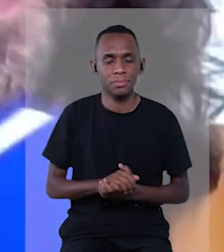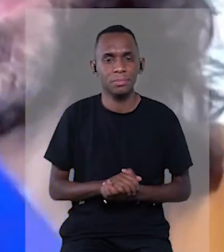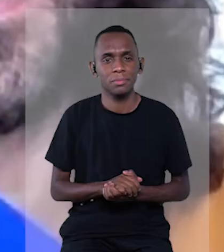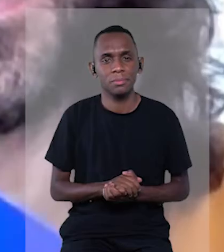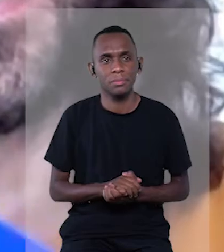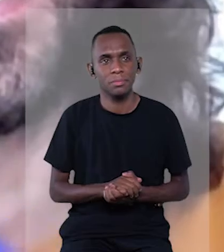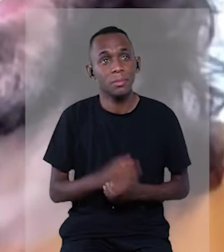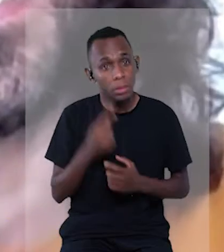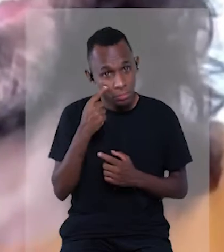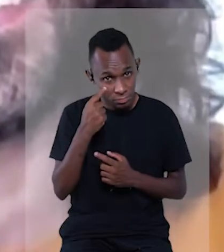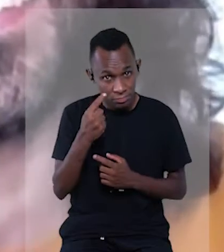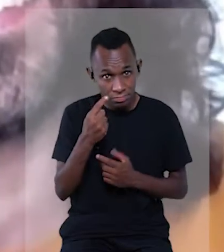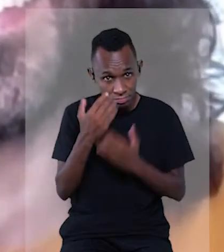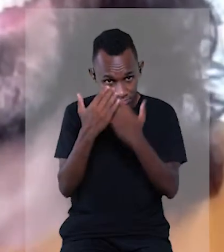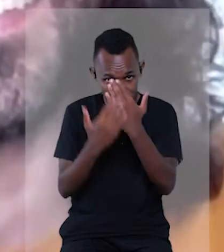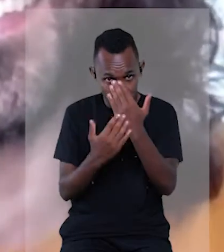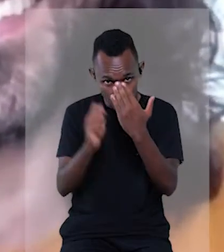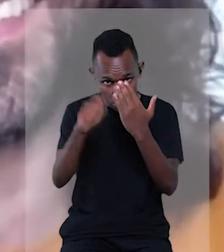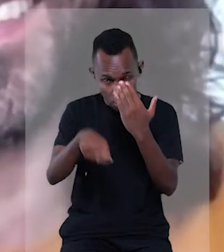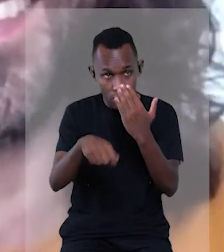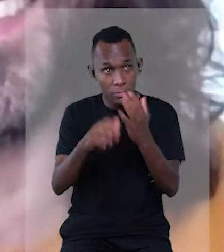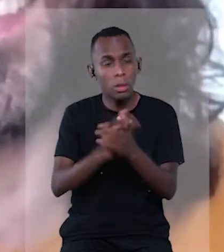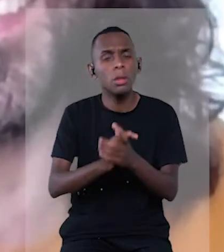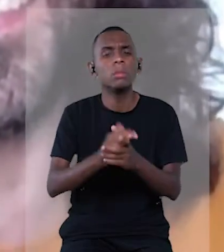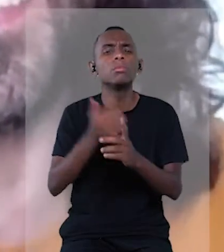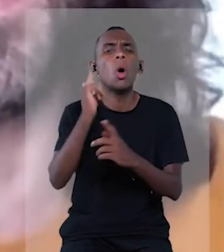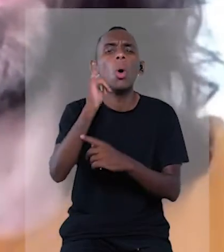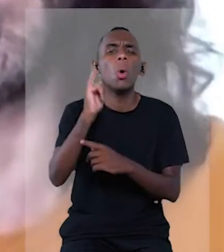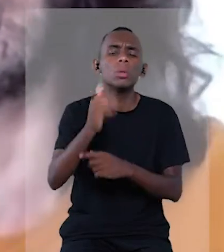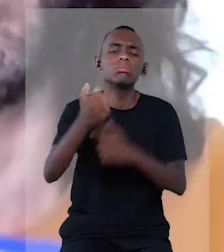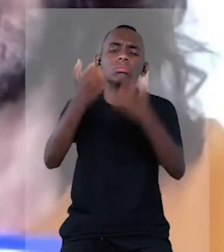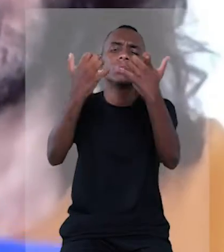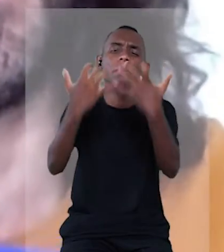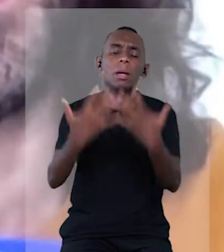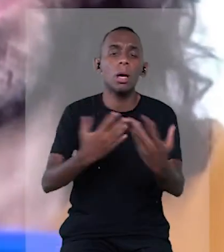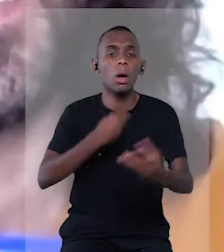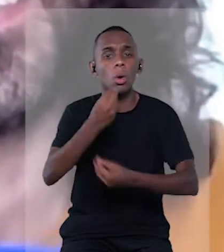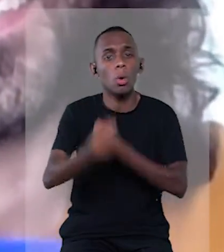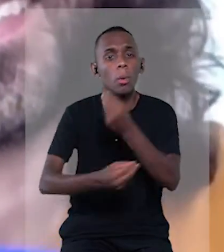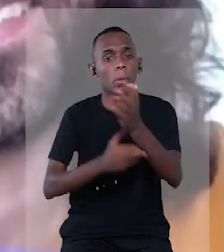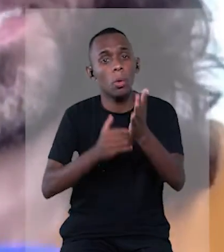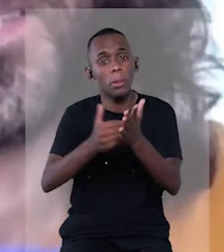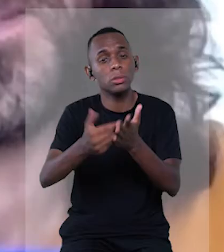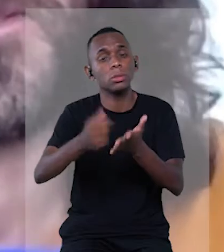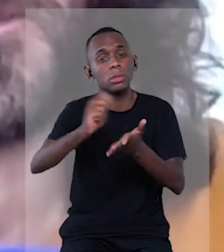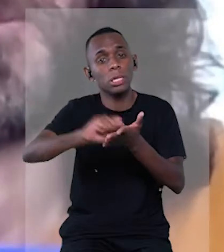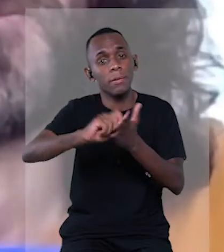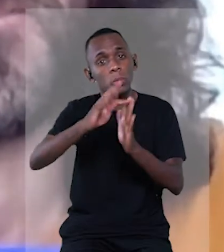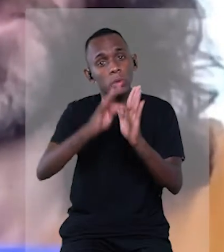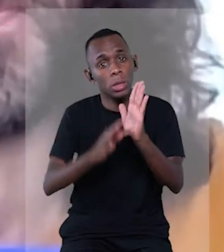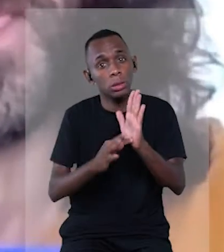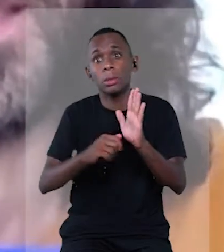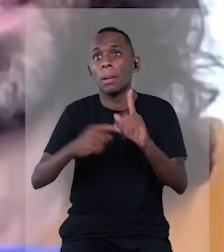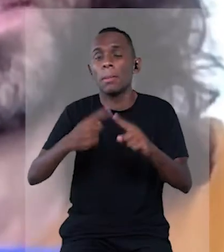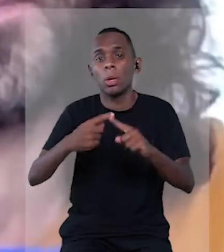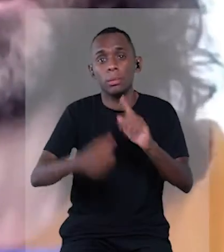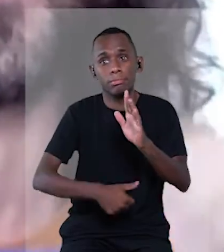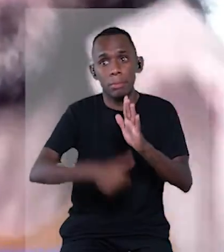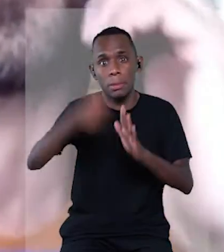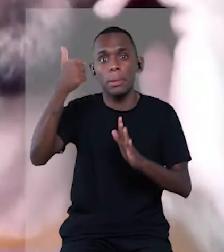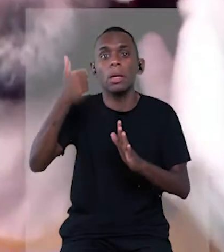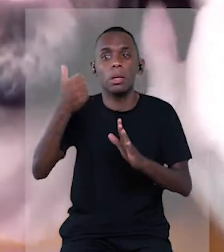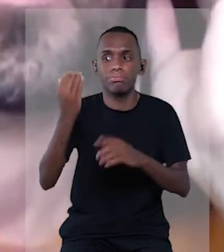E deu para ver, Gui? Então, vamos contar um pouquinho sobre como você começou a escrever esses textos, que primeiramente